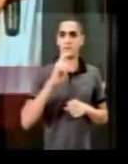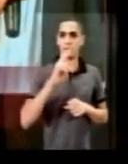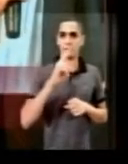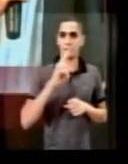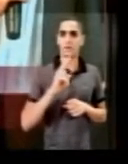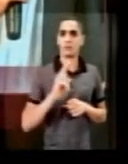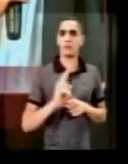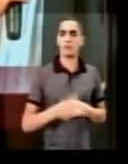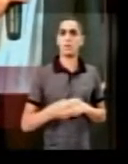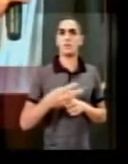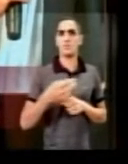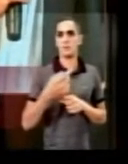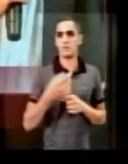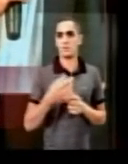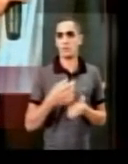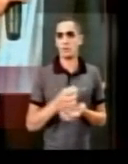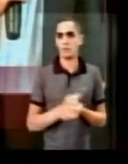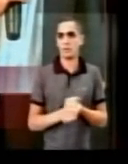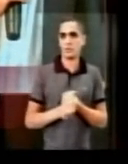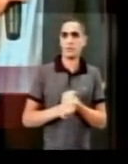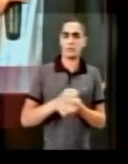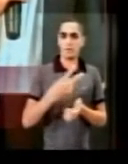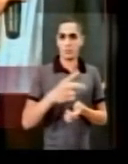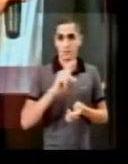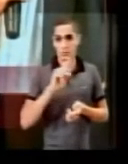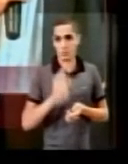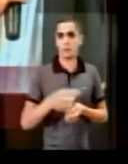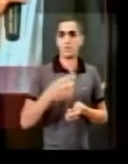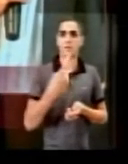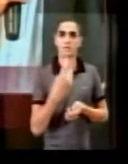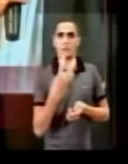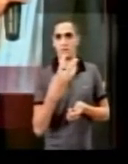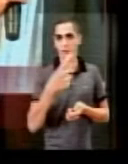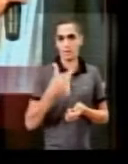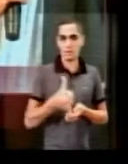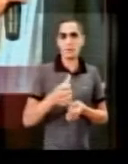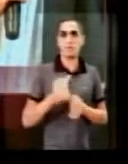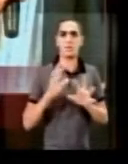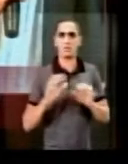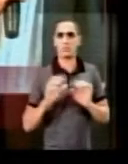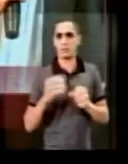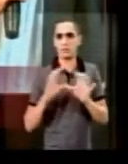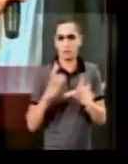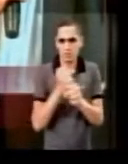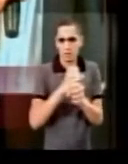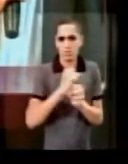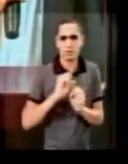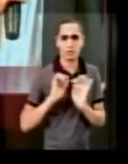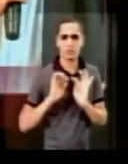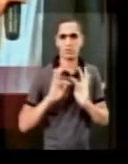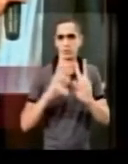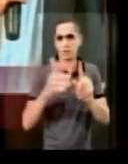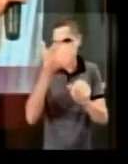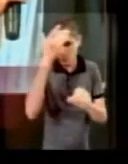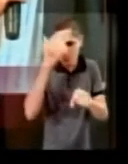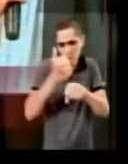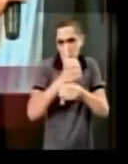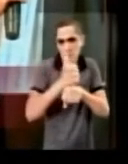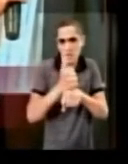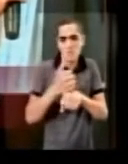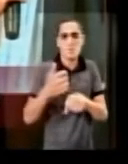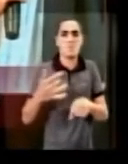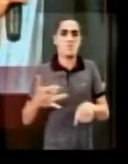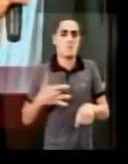2.136 trabalhadores, contando todos os hospitais, todas as clínicas, ou seja, todas as pessoas